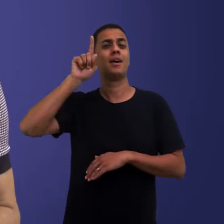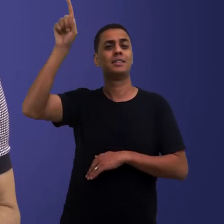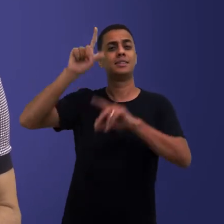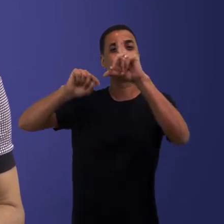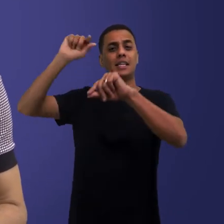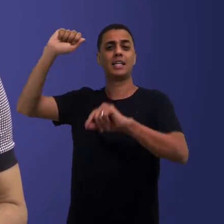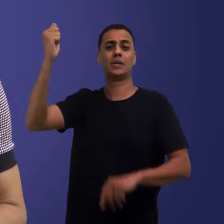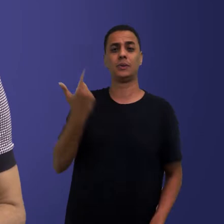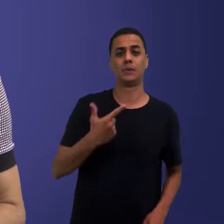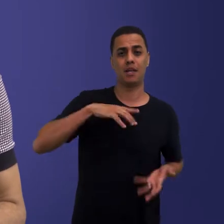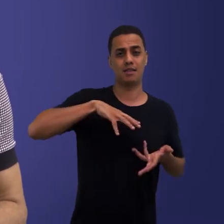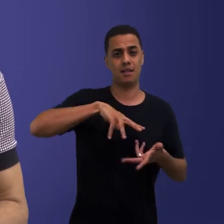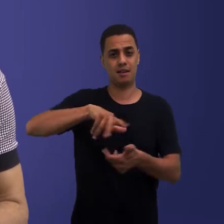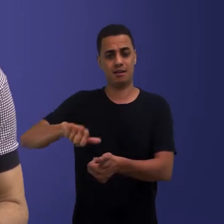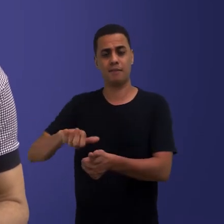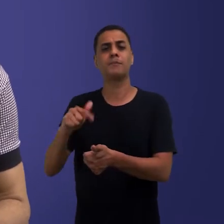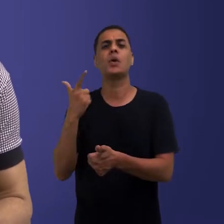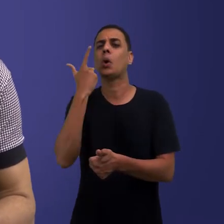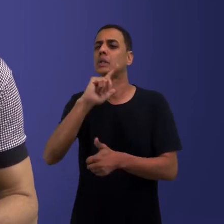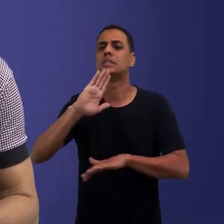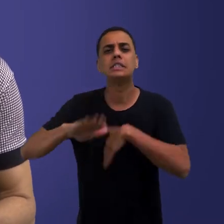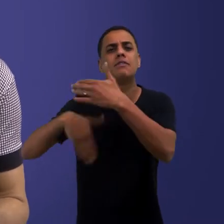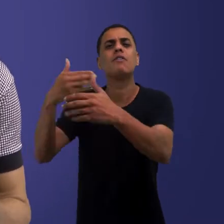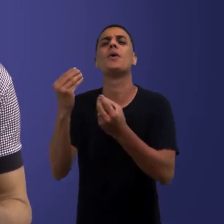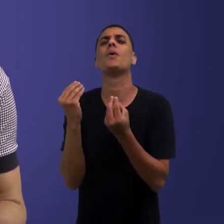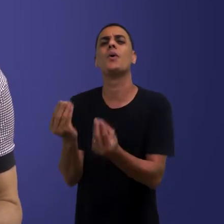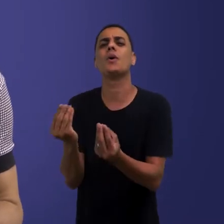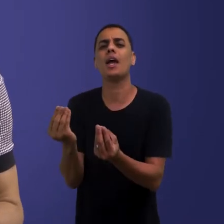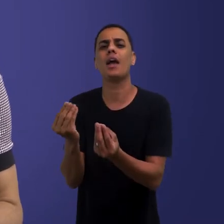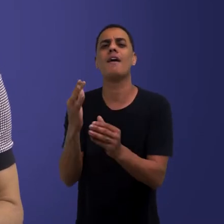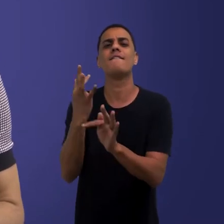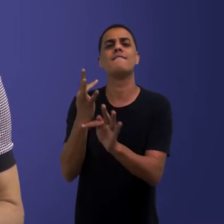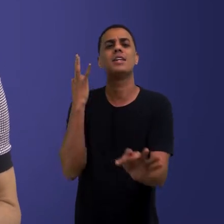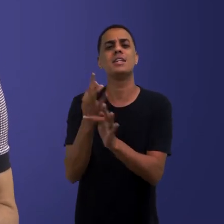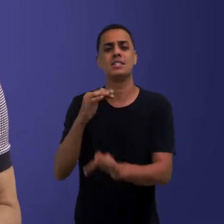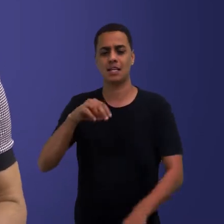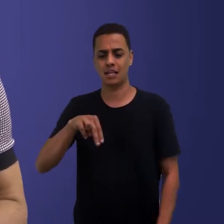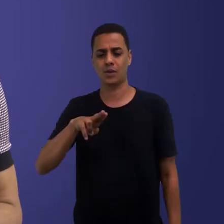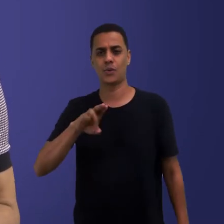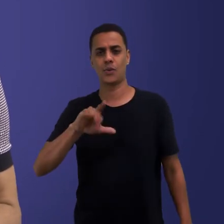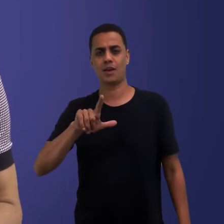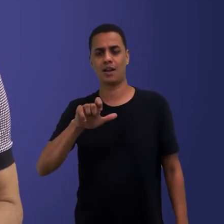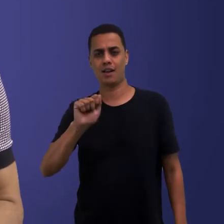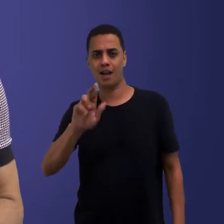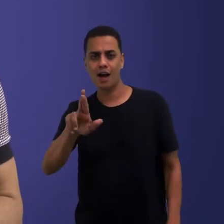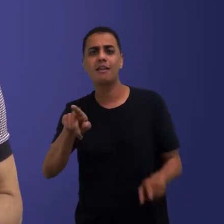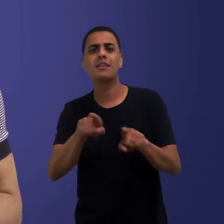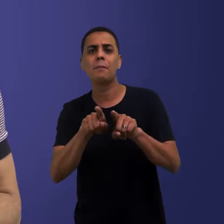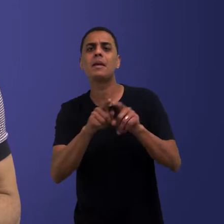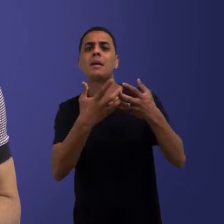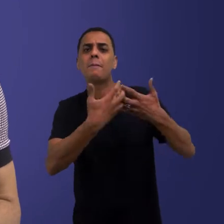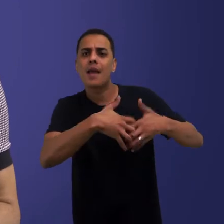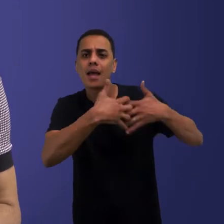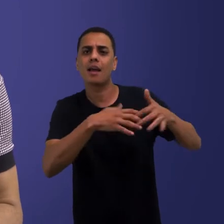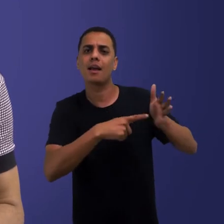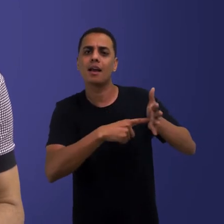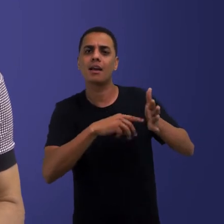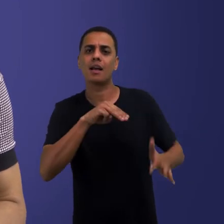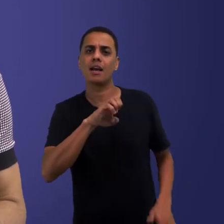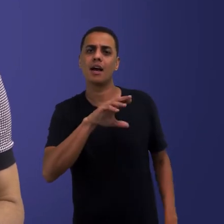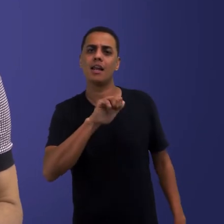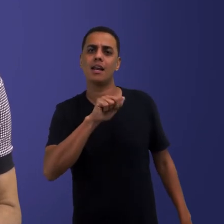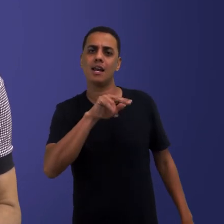nas estrelas do que na Terra. Este tipo de trabalho só foi possível com o desenvolvimento da mecânica quântica e da